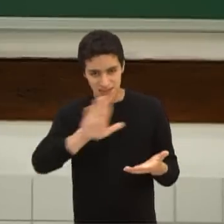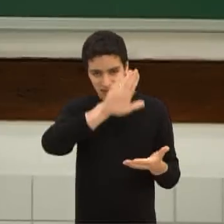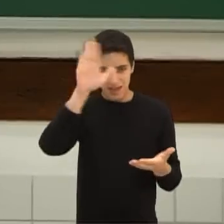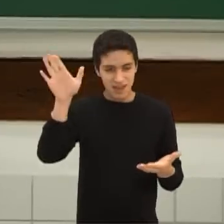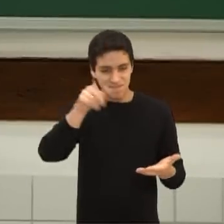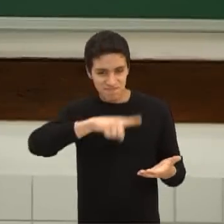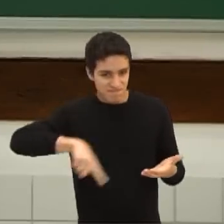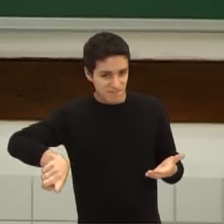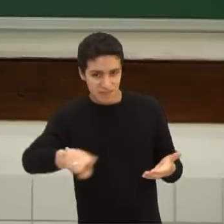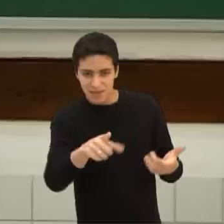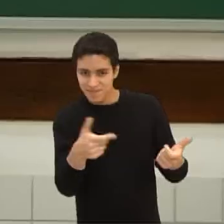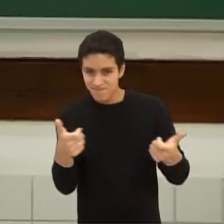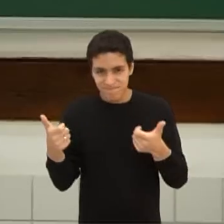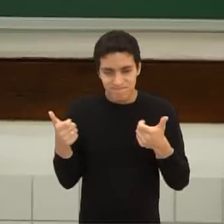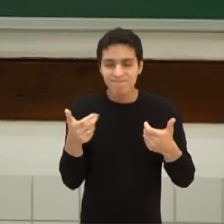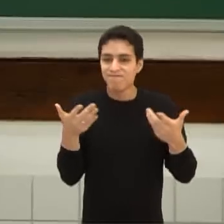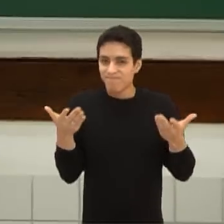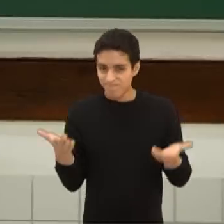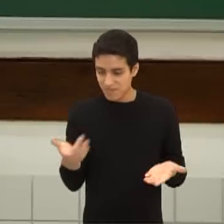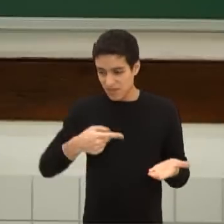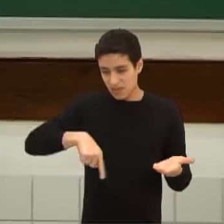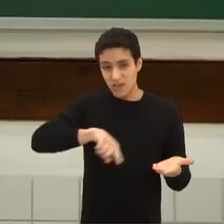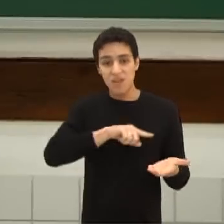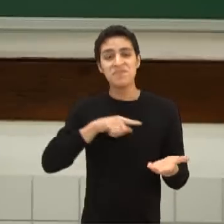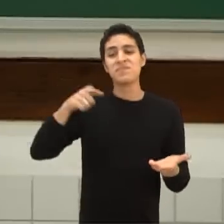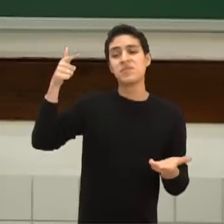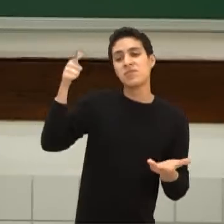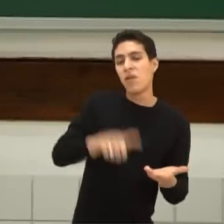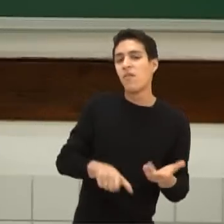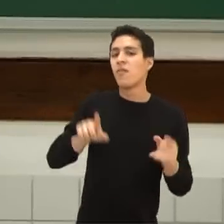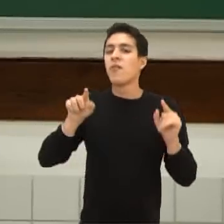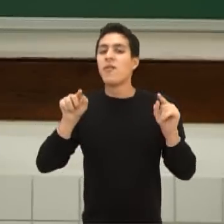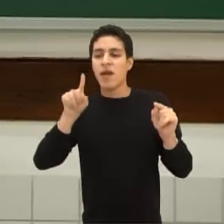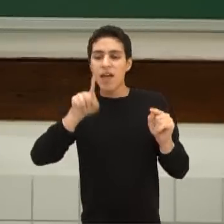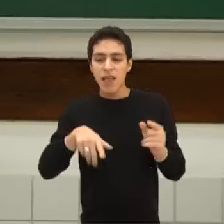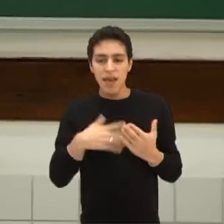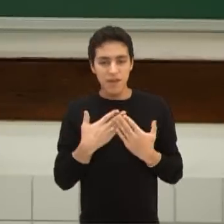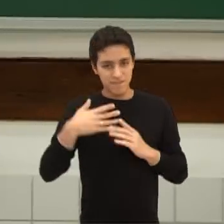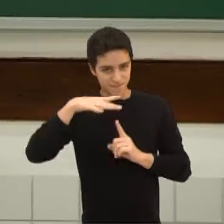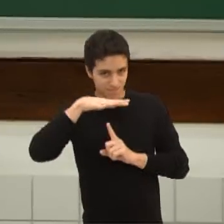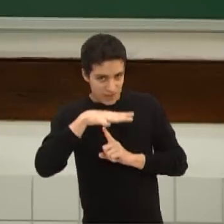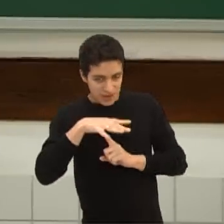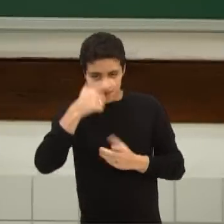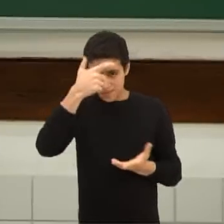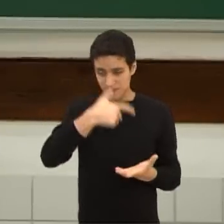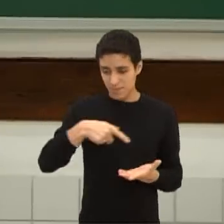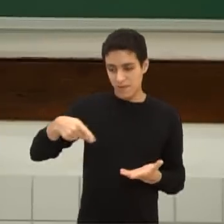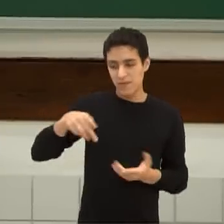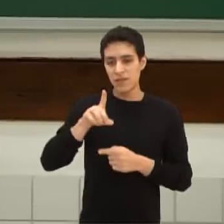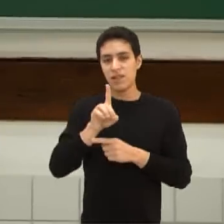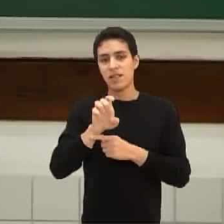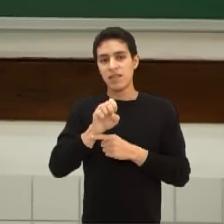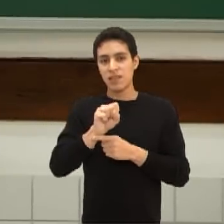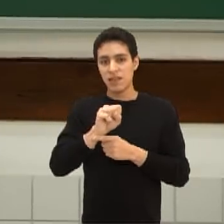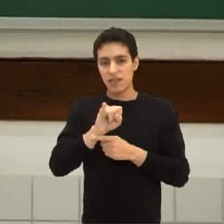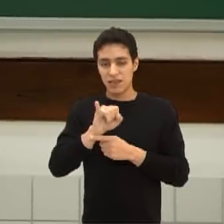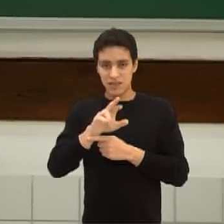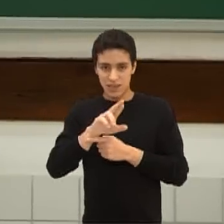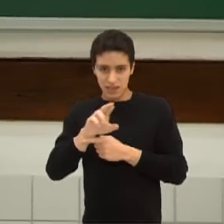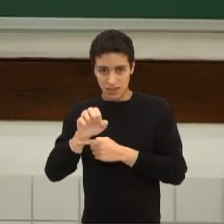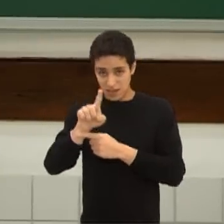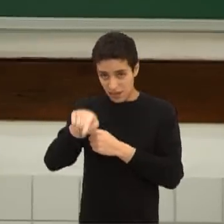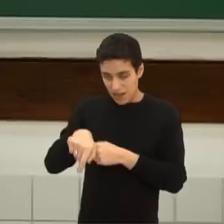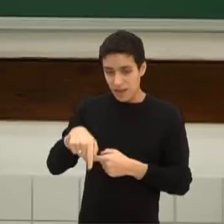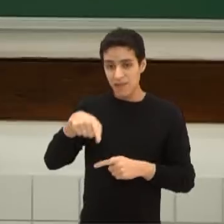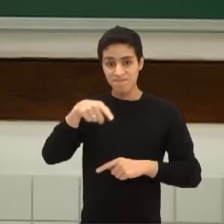Olá, tudo bom com vocês? Estamos de volta para mais um Aula Paraná. Professora Desirê, de Matemática